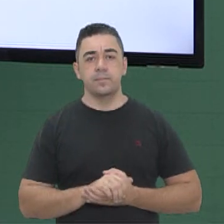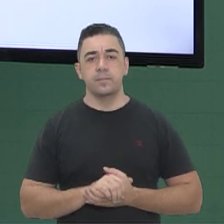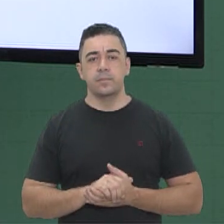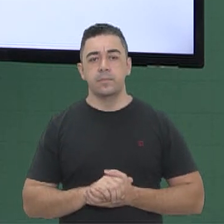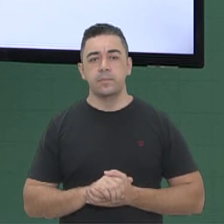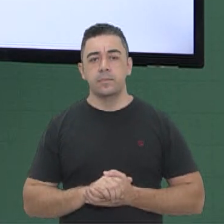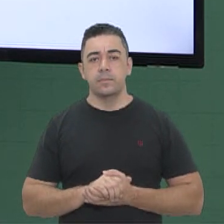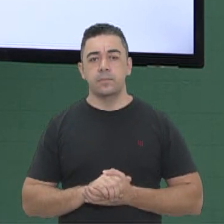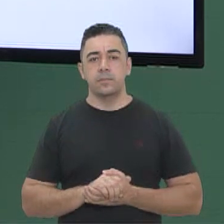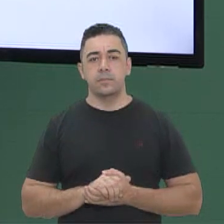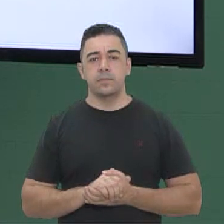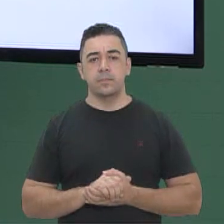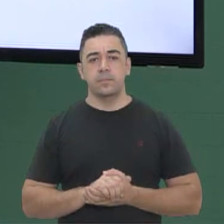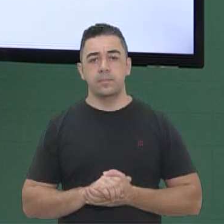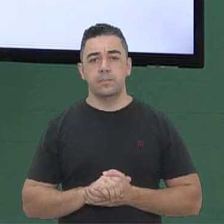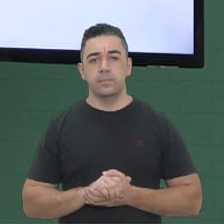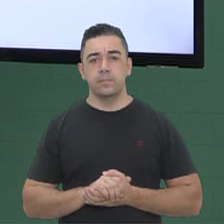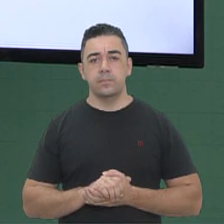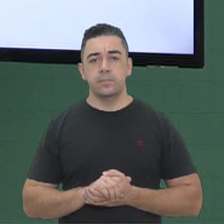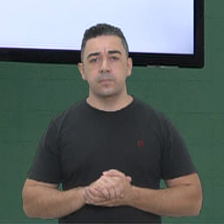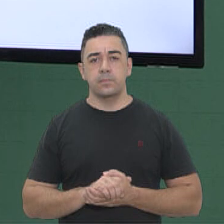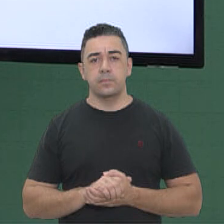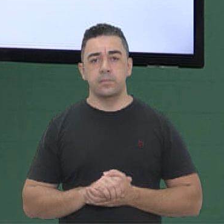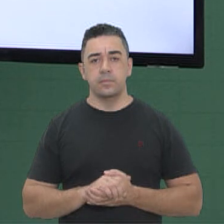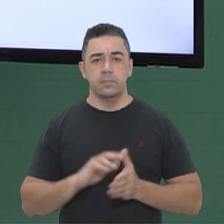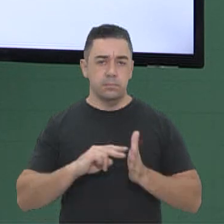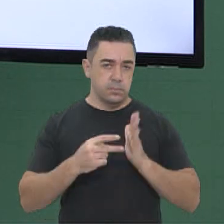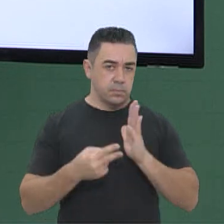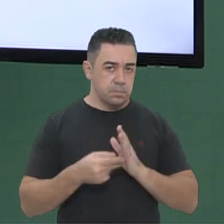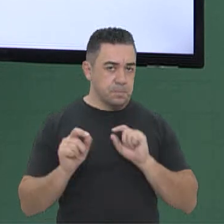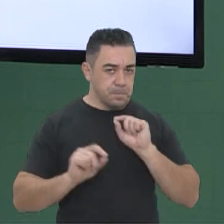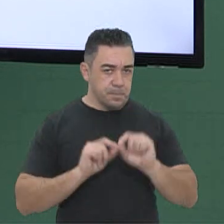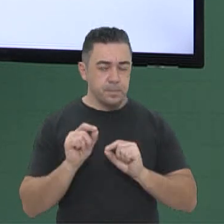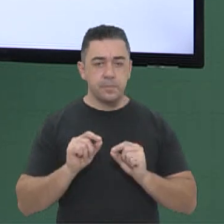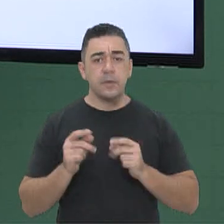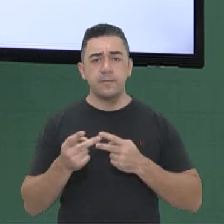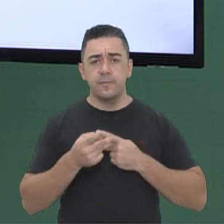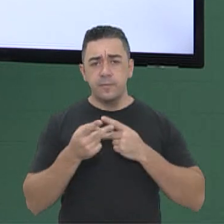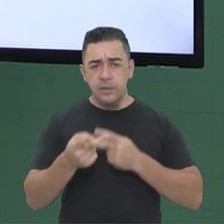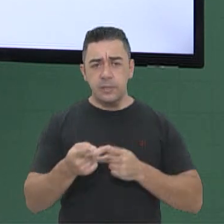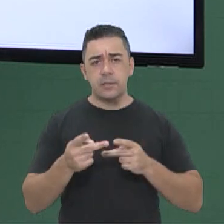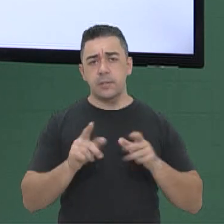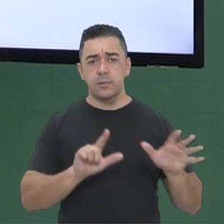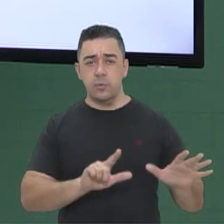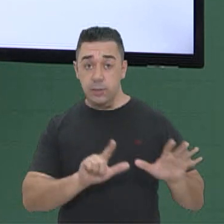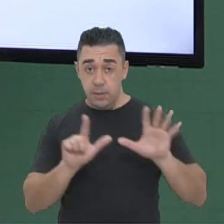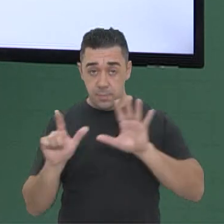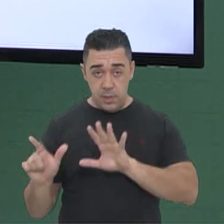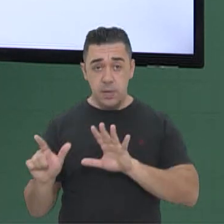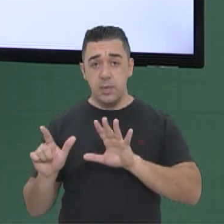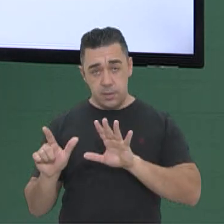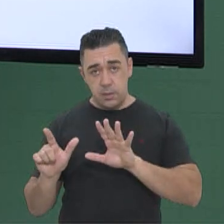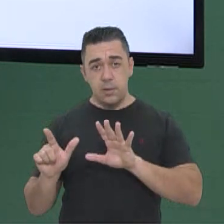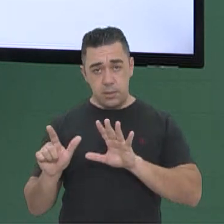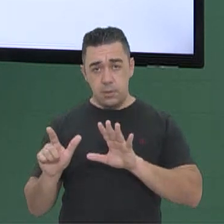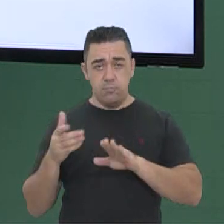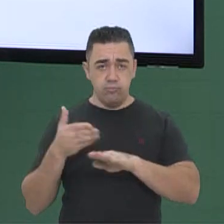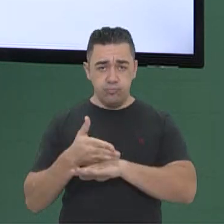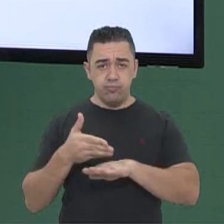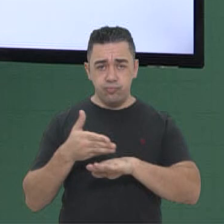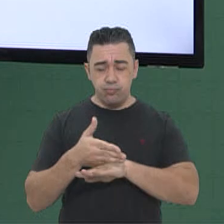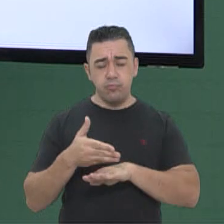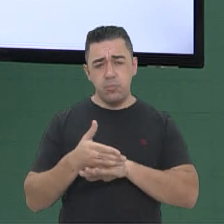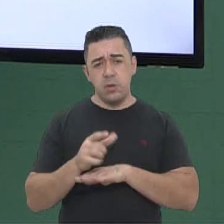menos frequentes que os domingos, ou seja, as visitas que se realizam entre os dias da semana